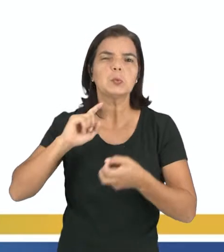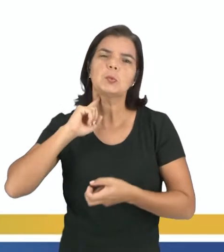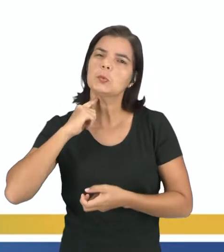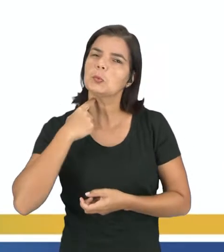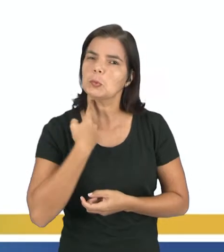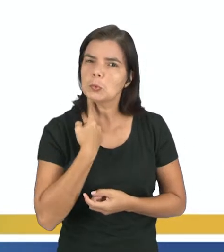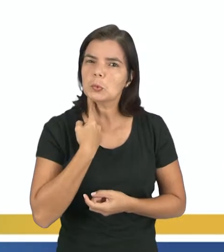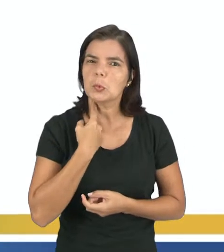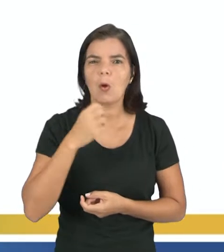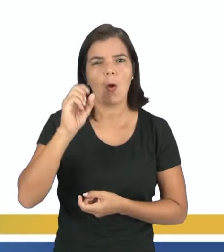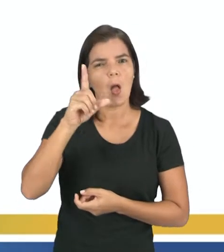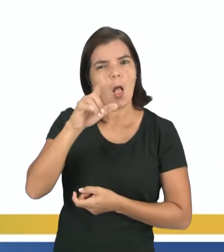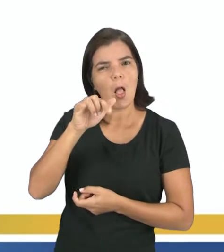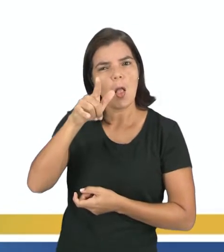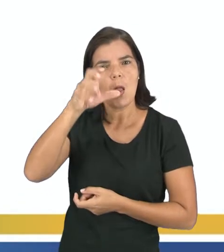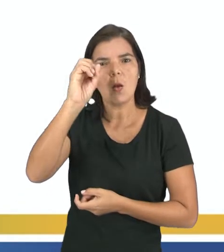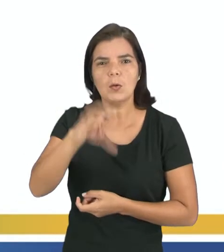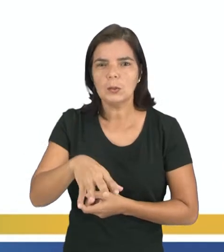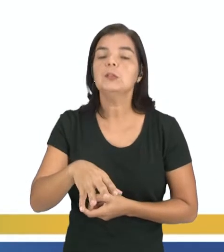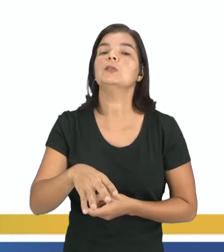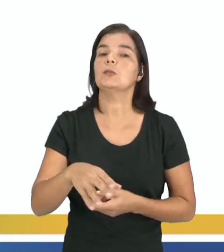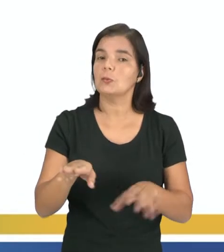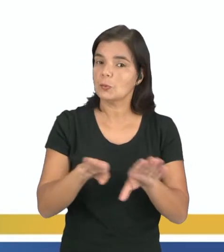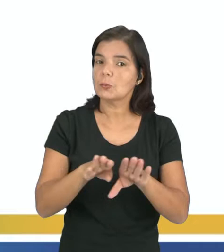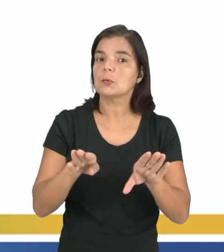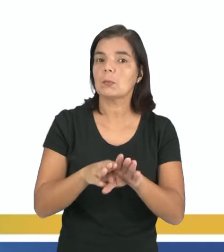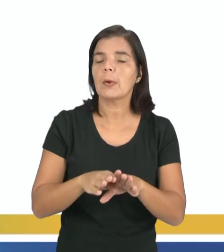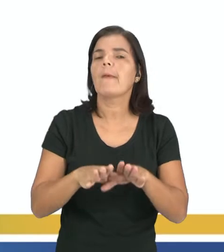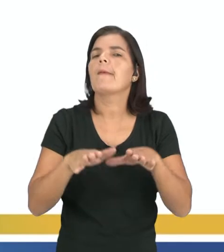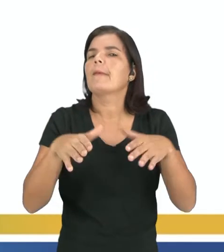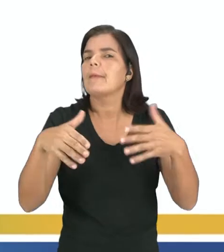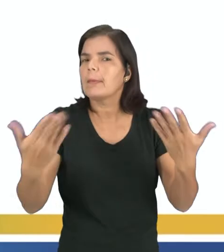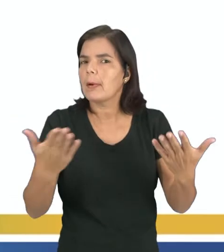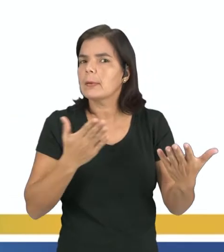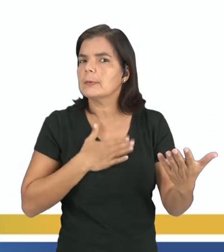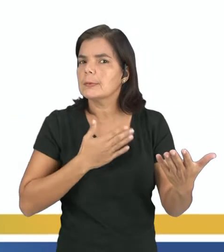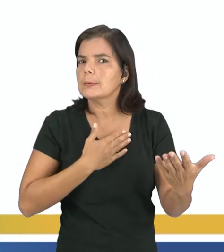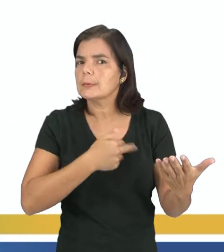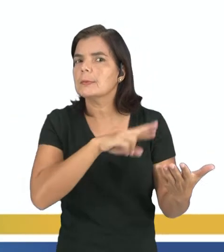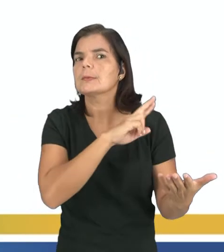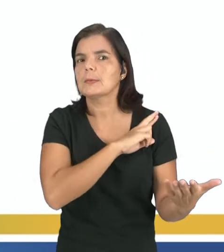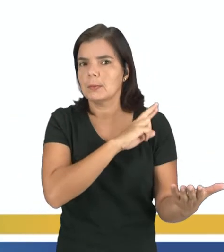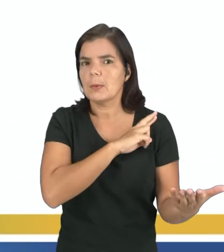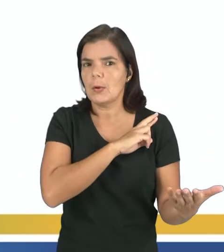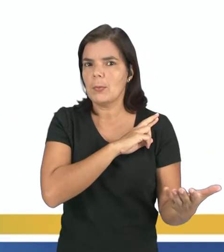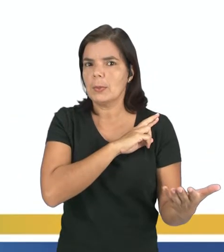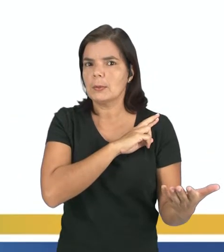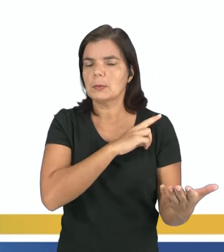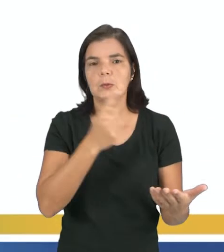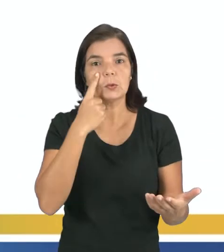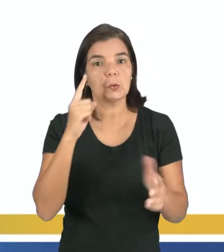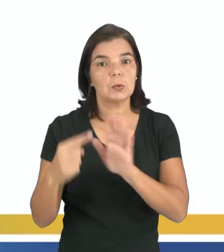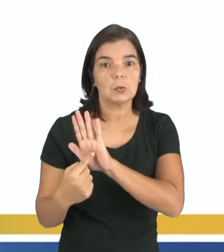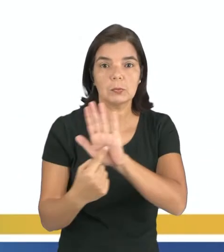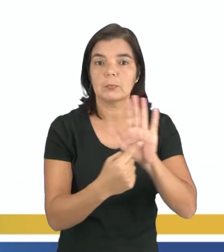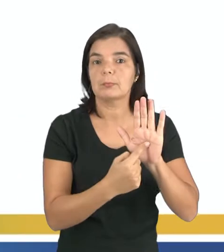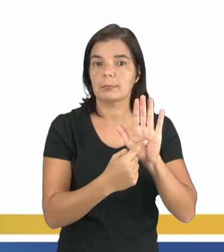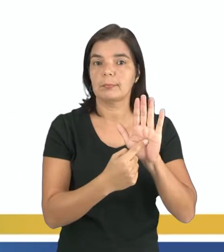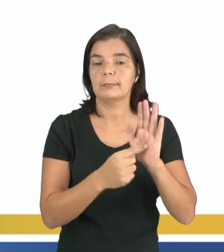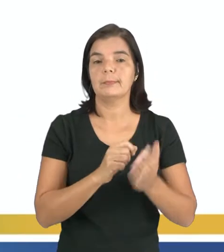sujeira, lixo aí que foi descartado. Então, quais são os nossos deveres em relação à cena que vocês estão vendo